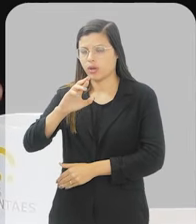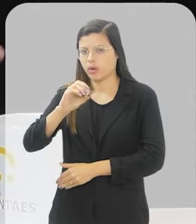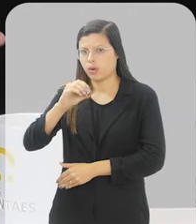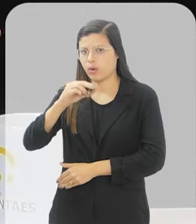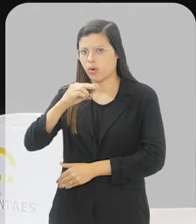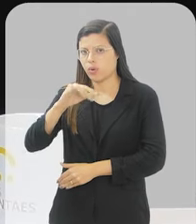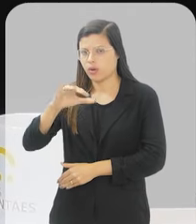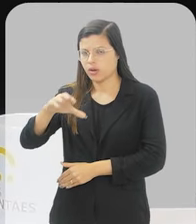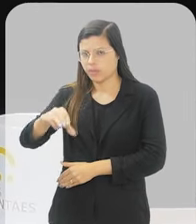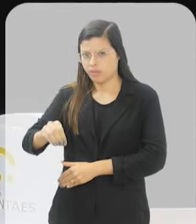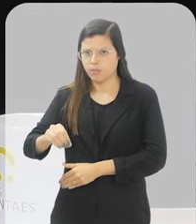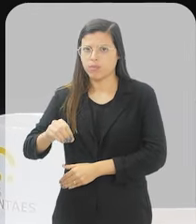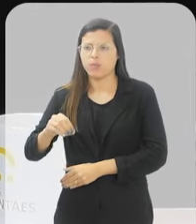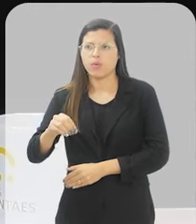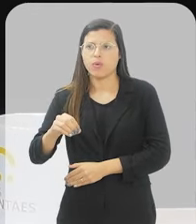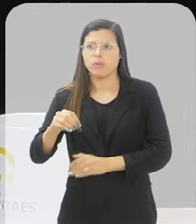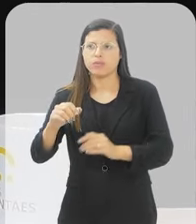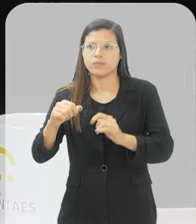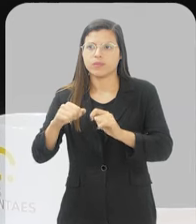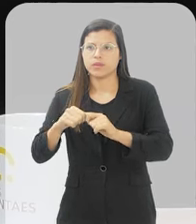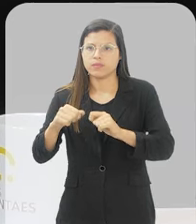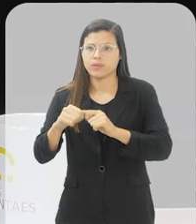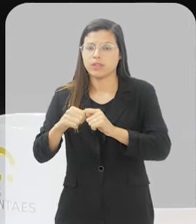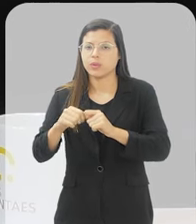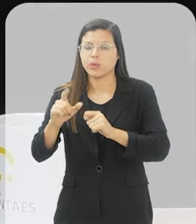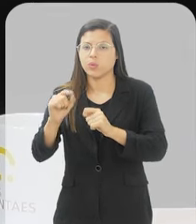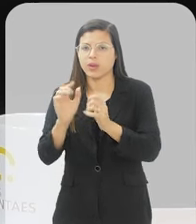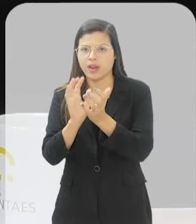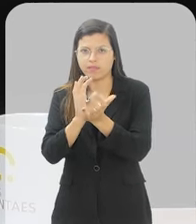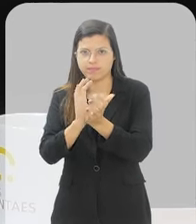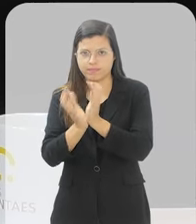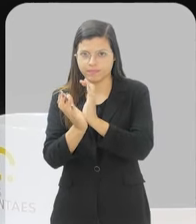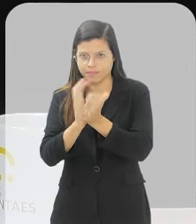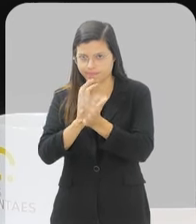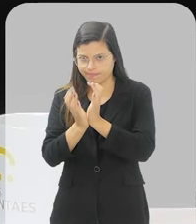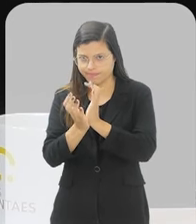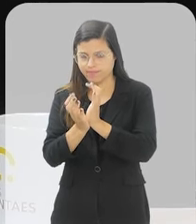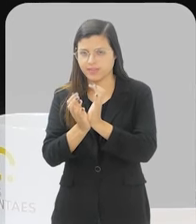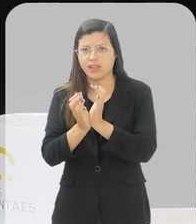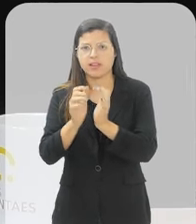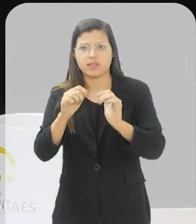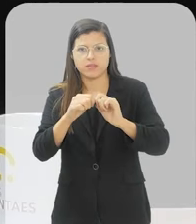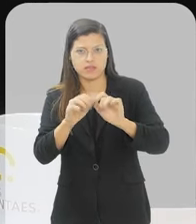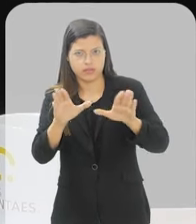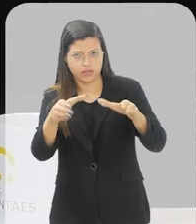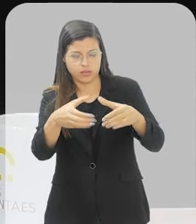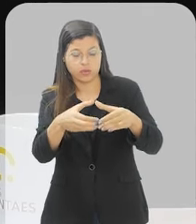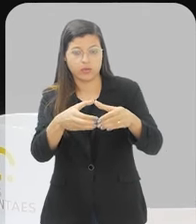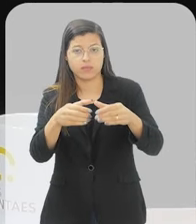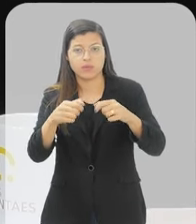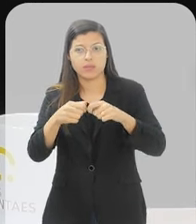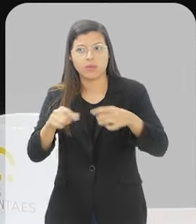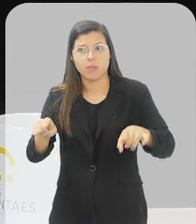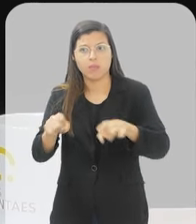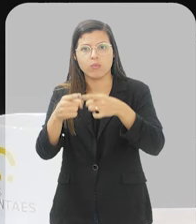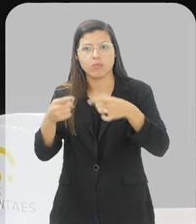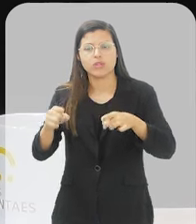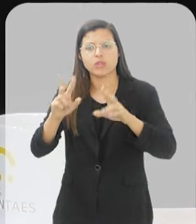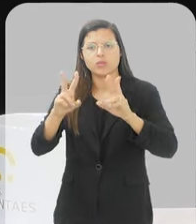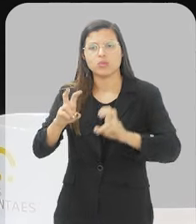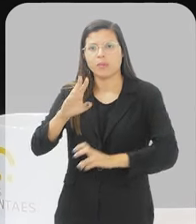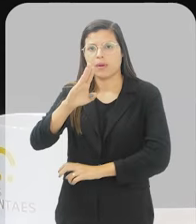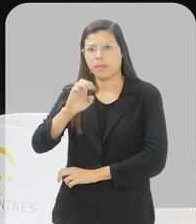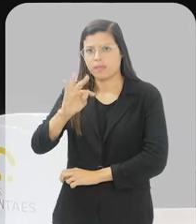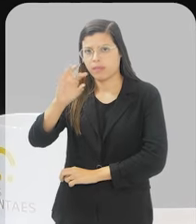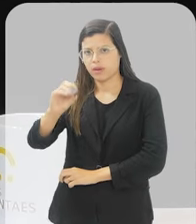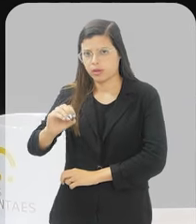uhum, que estava fazendo na época Império Serrano. Que aí foi, ele estava fazendo o enredo sobre Beto